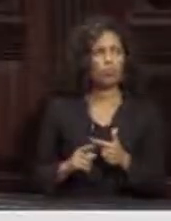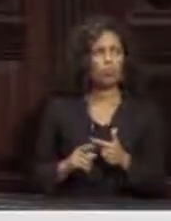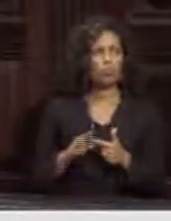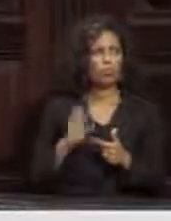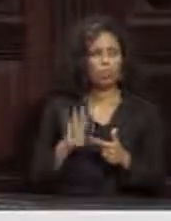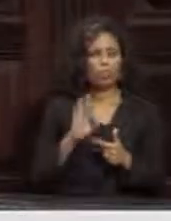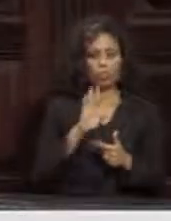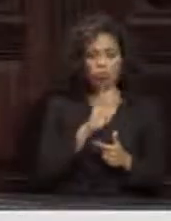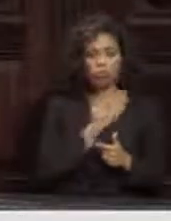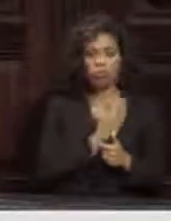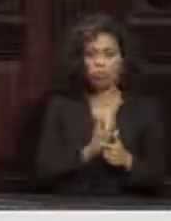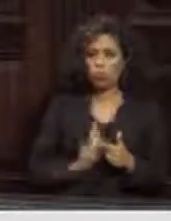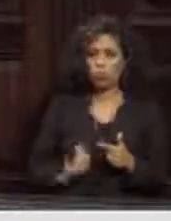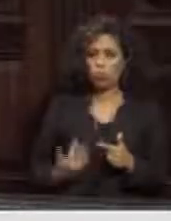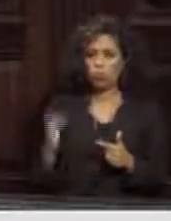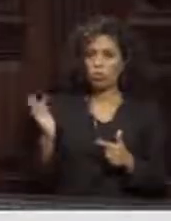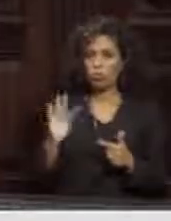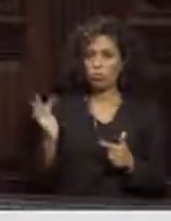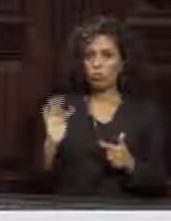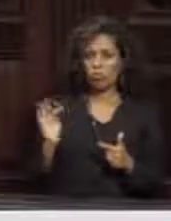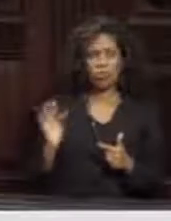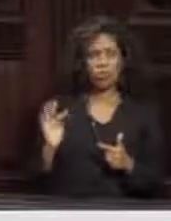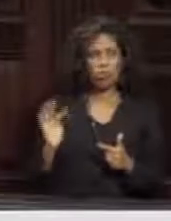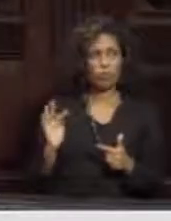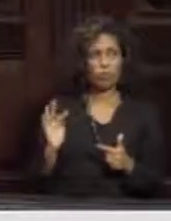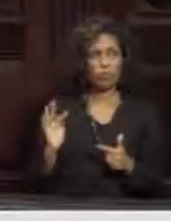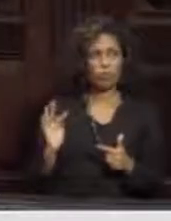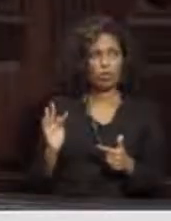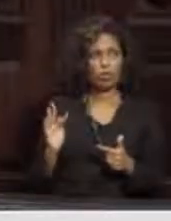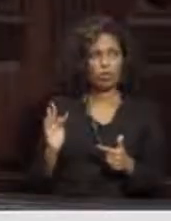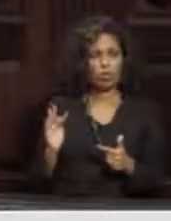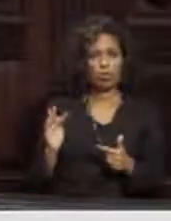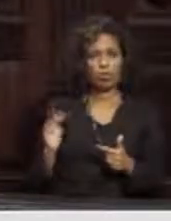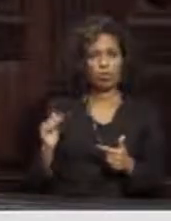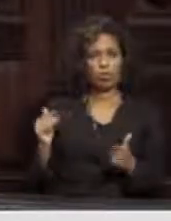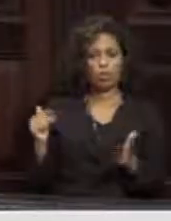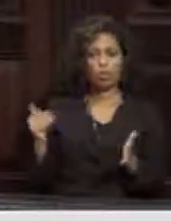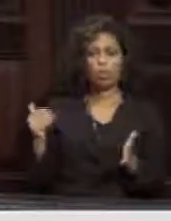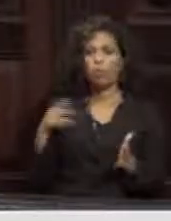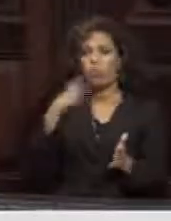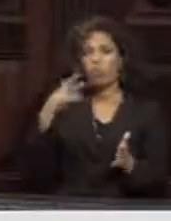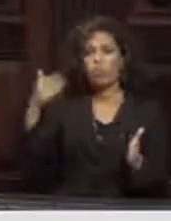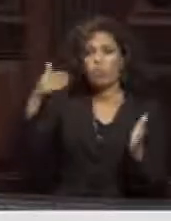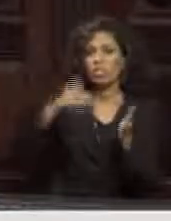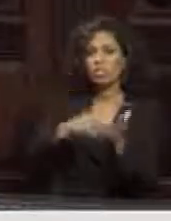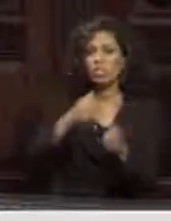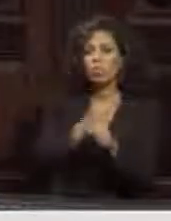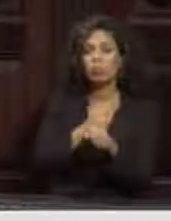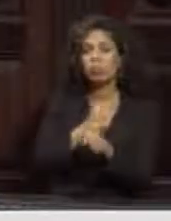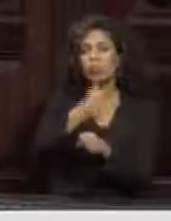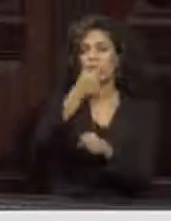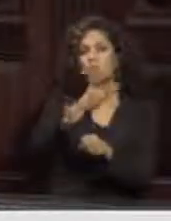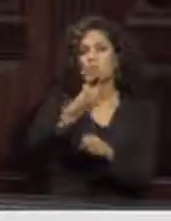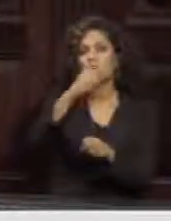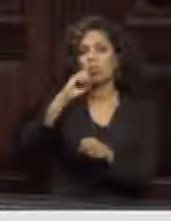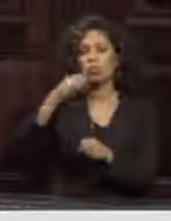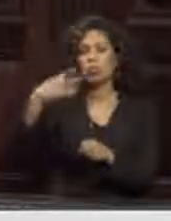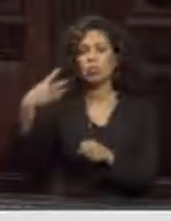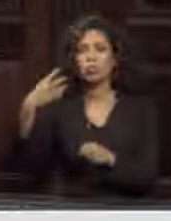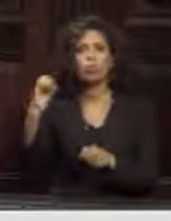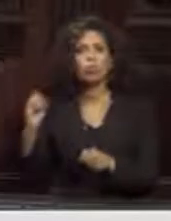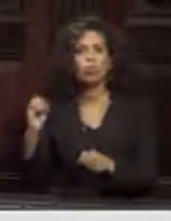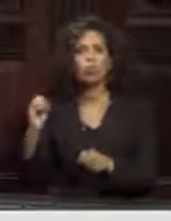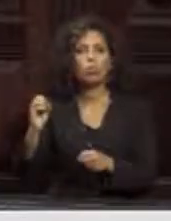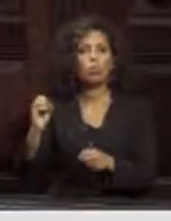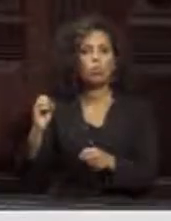governo federal já prorrogou o Repetro até 2040, ficam as representações dos trabalhadores do Rio